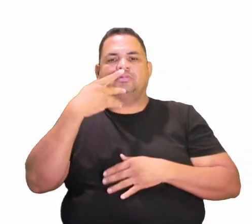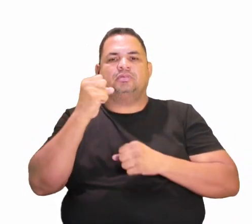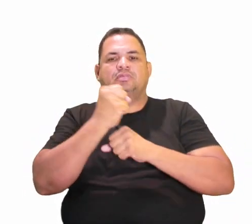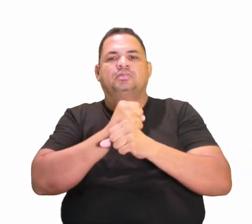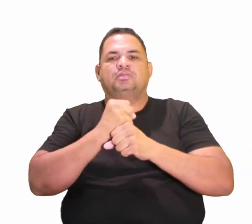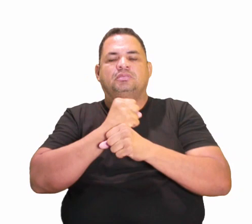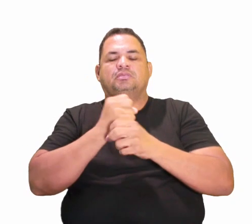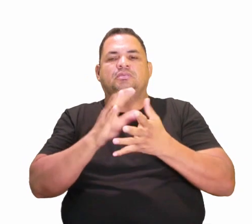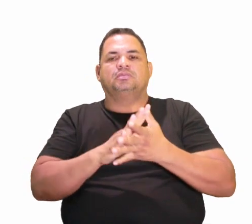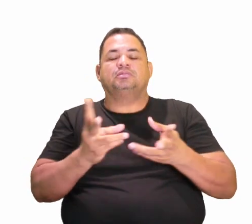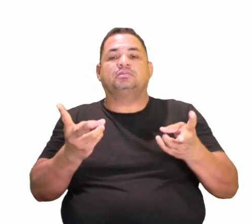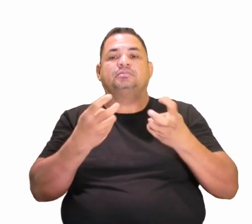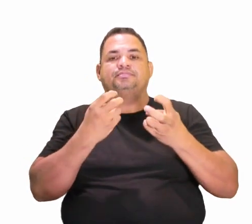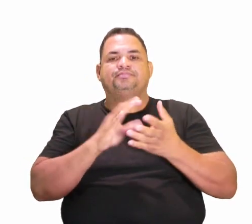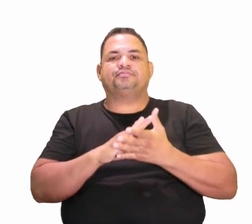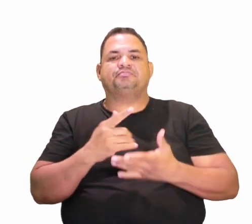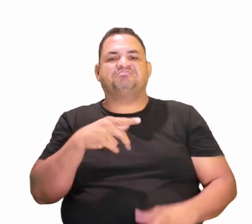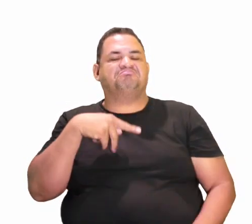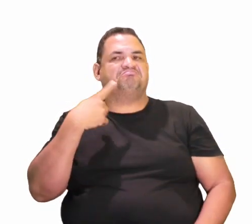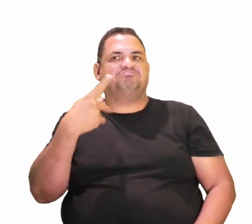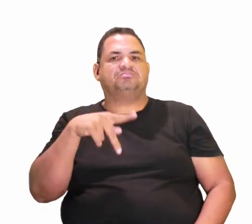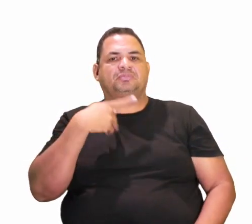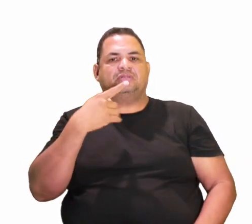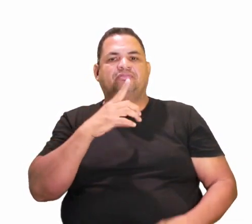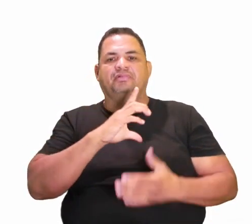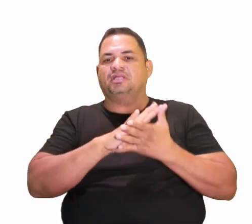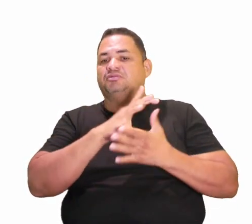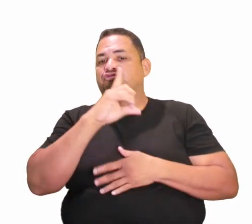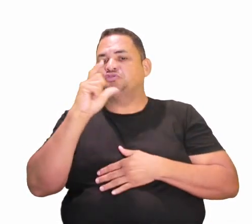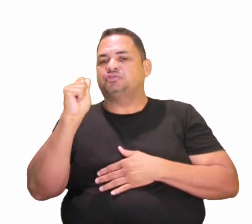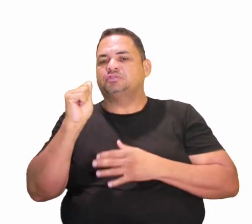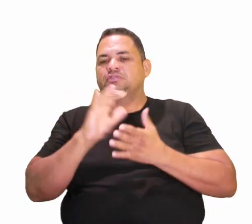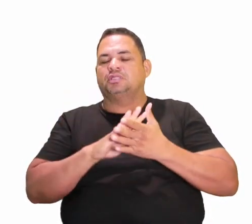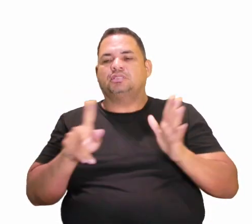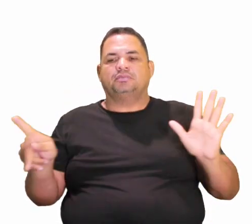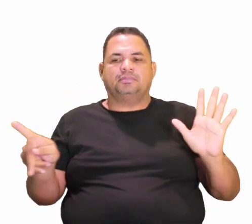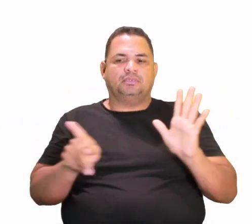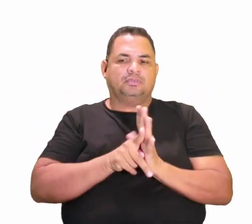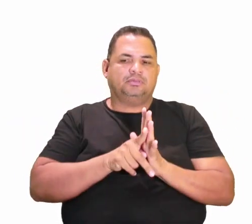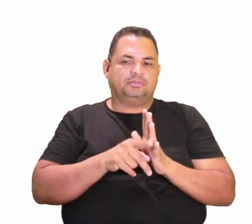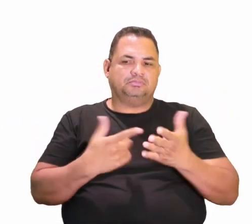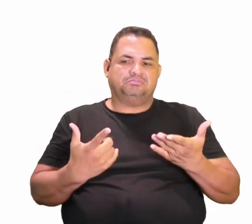anos. Perceba que a gente não está falando de datas específicas. Eu não estou